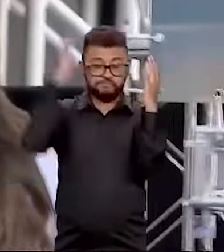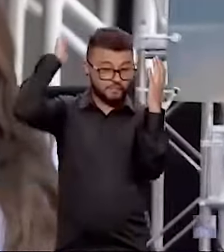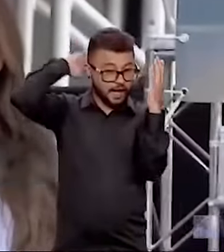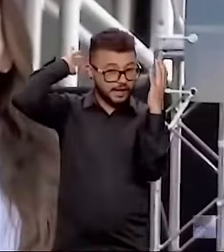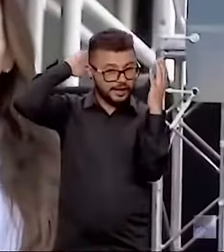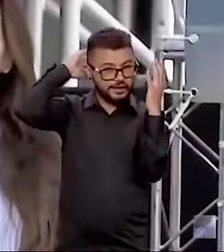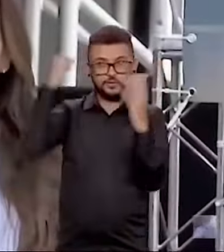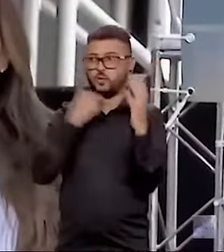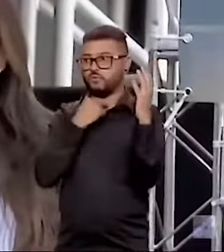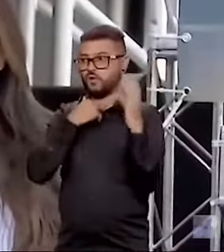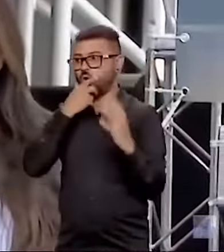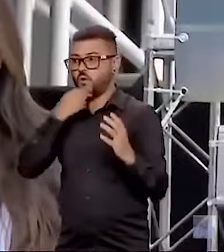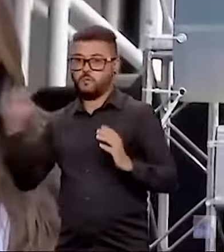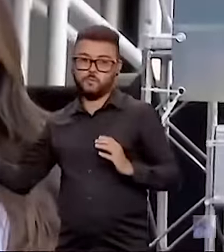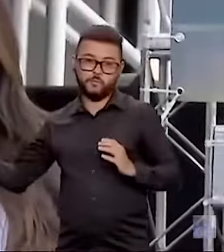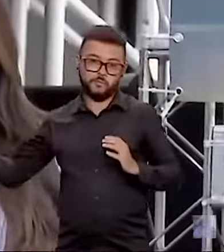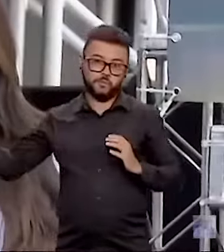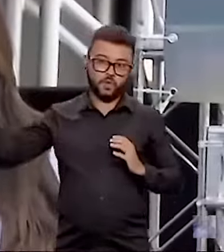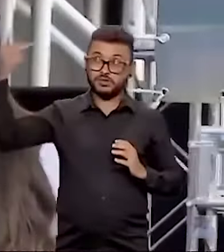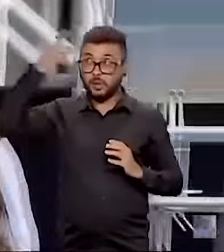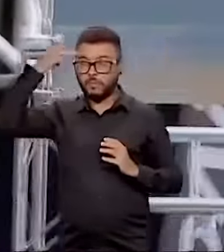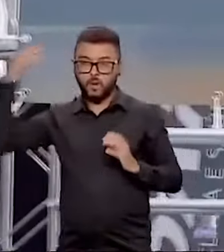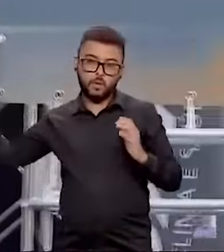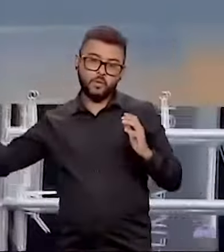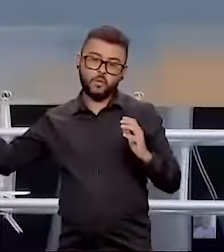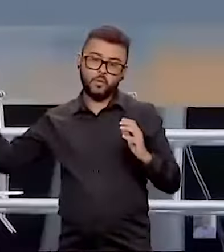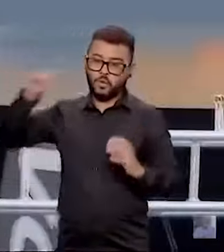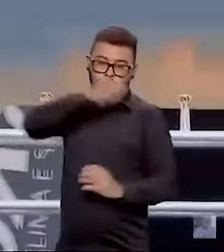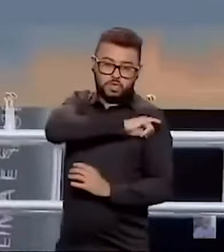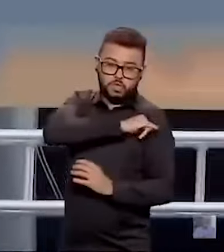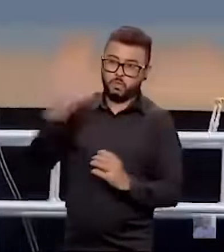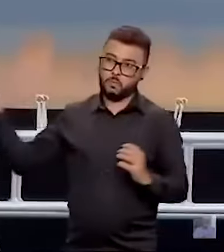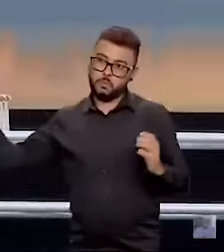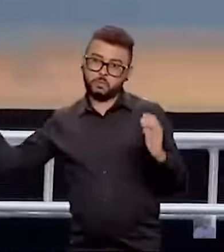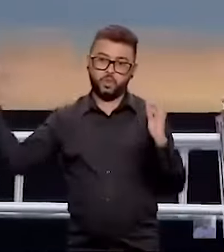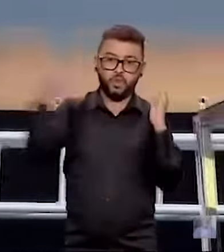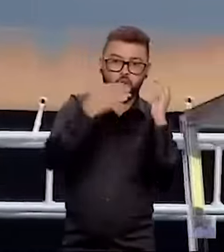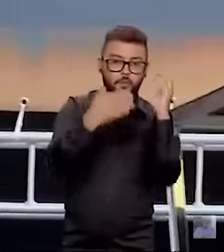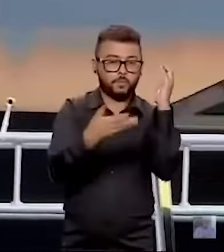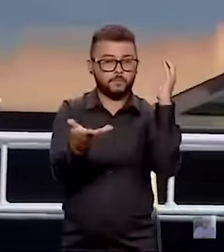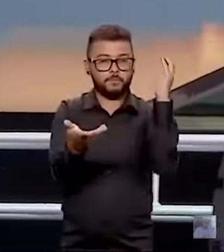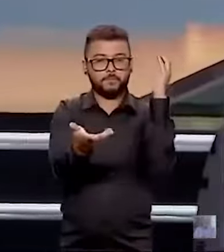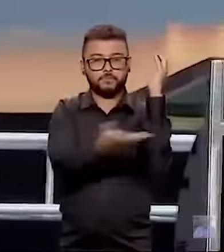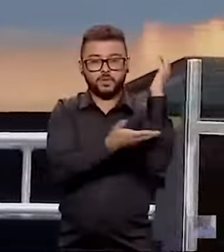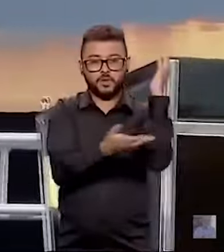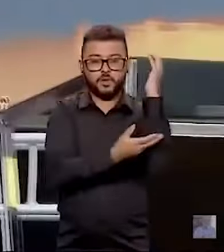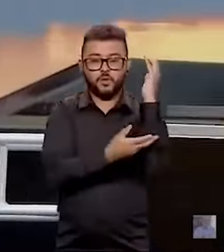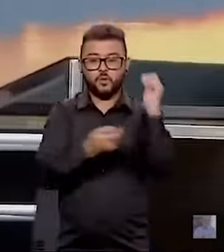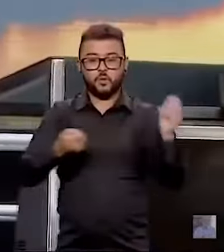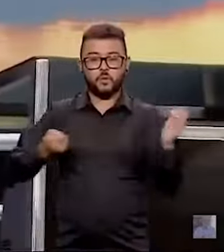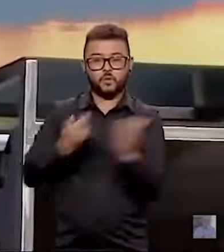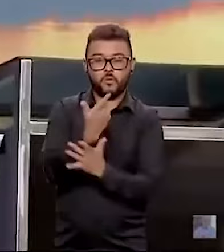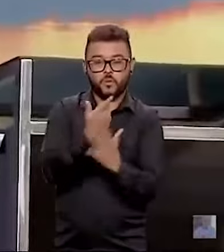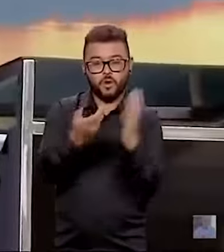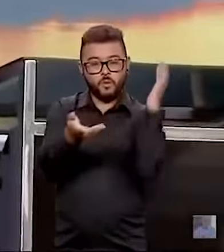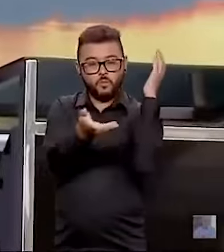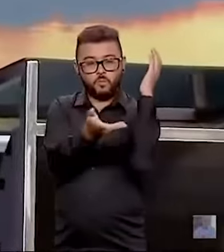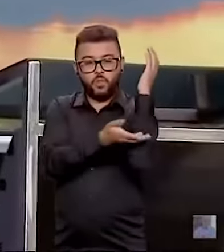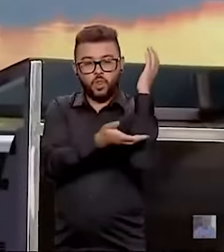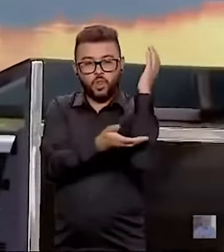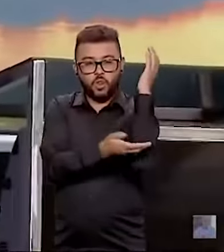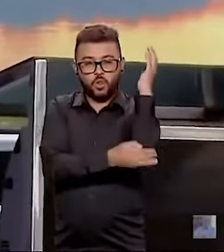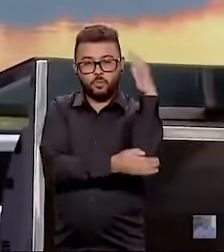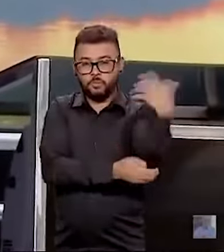do Pará, não pode um madeireiro qualquer de São Paulo, do Rio, vir aqui, contratar uma